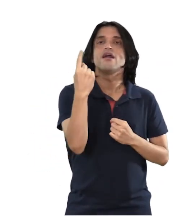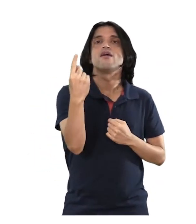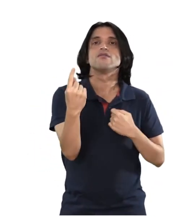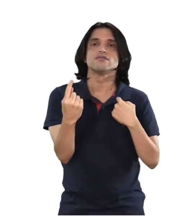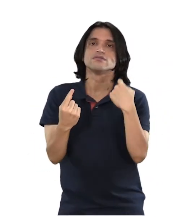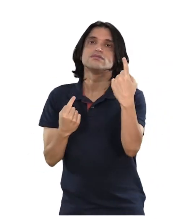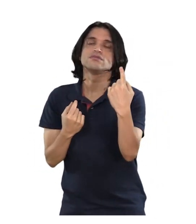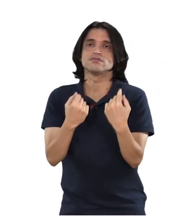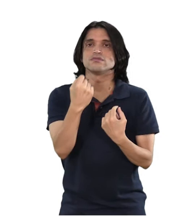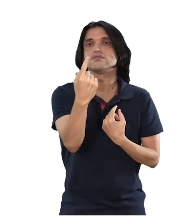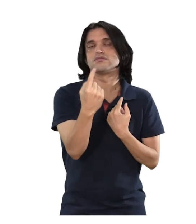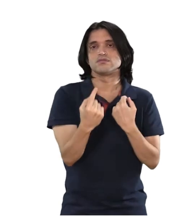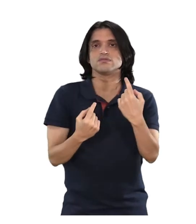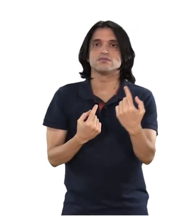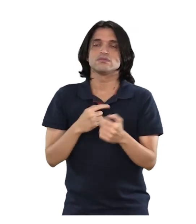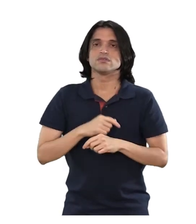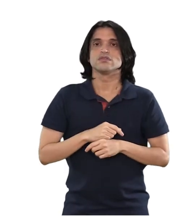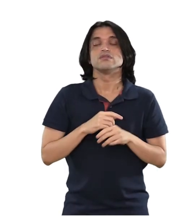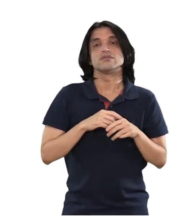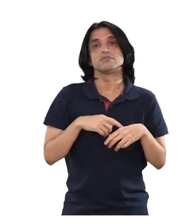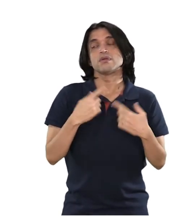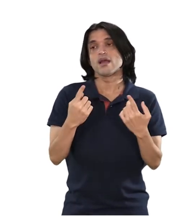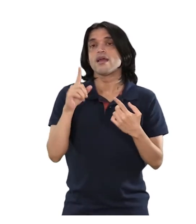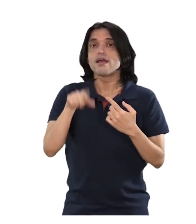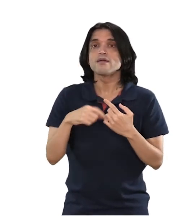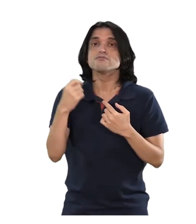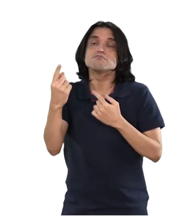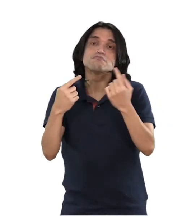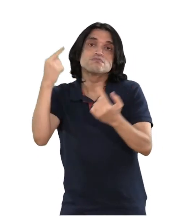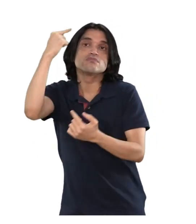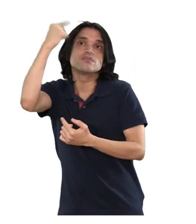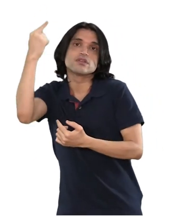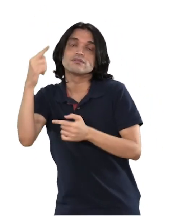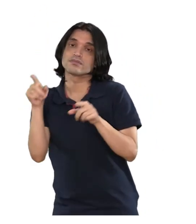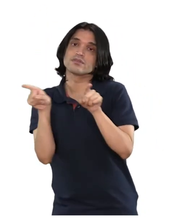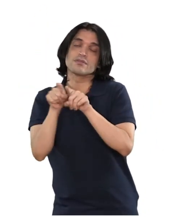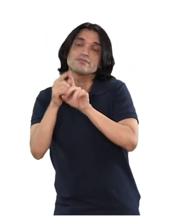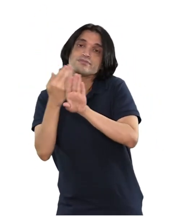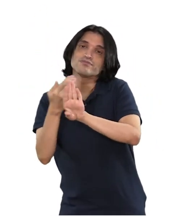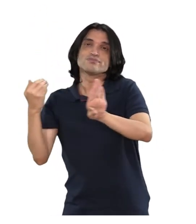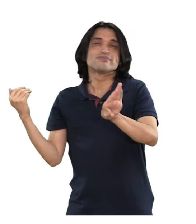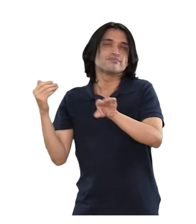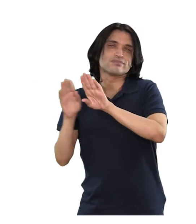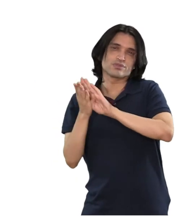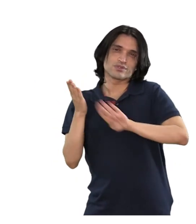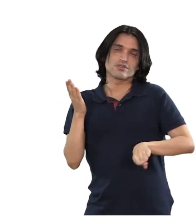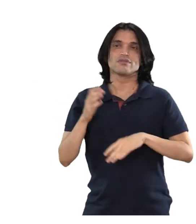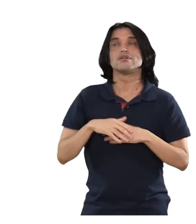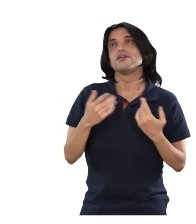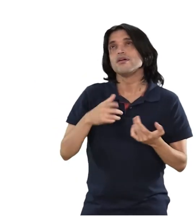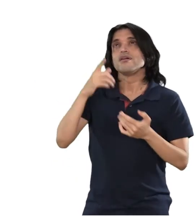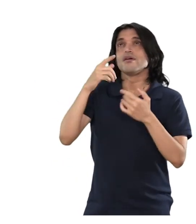pensamento em prol da ascensão de outro. Exemplo: ora tenho muito sono, ora tenho insônia.